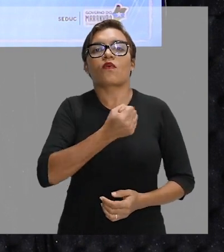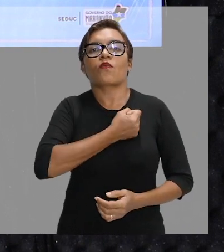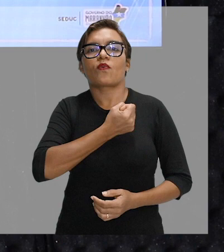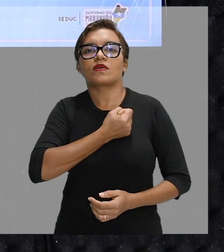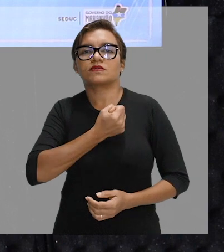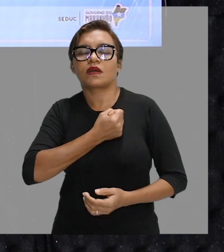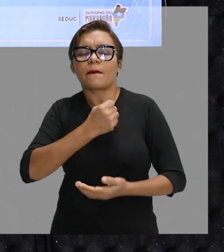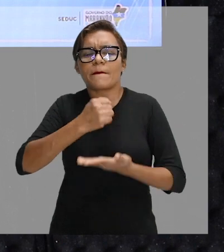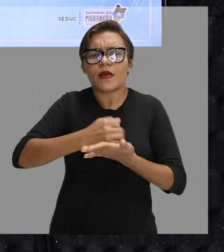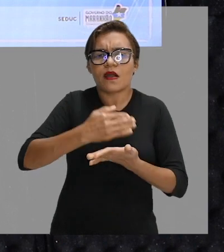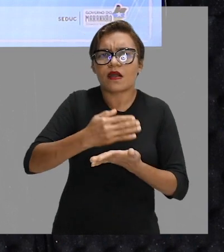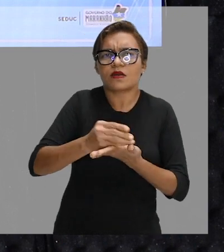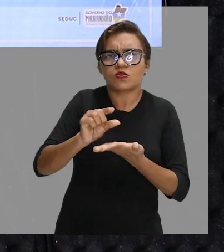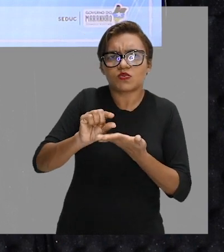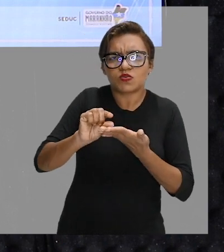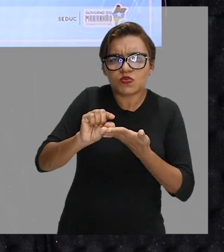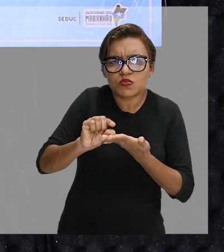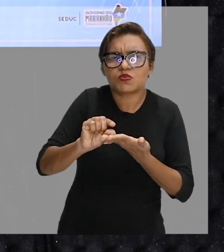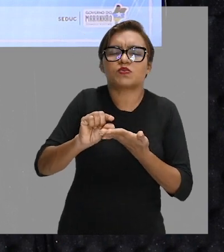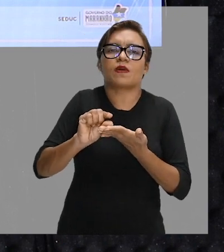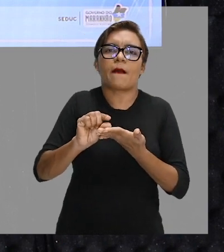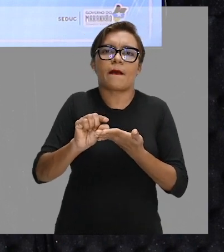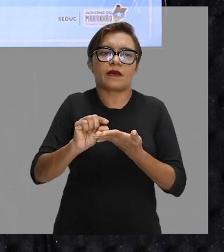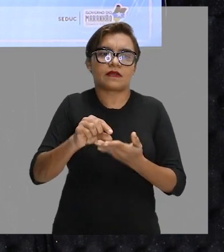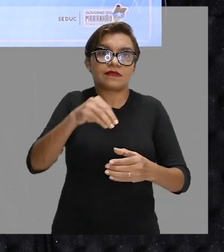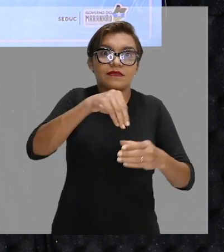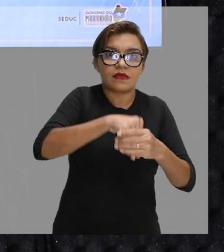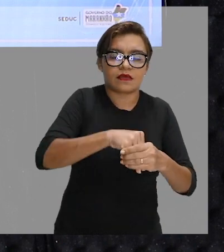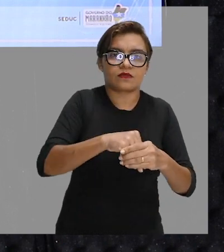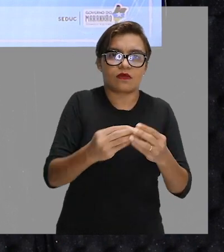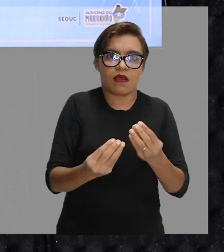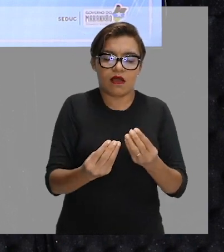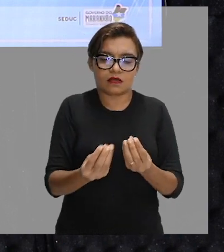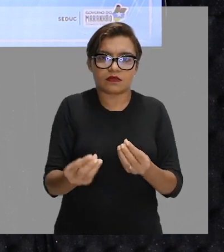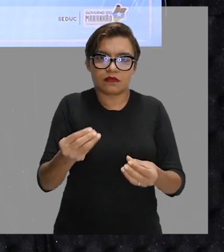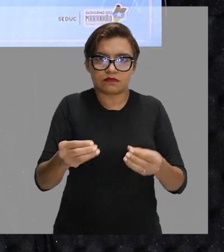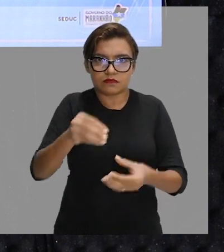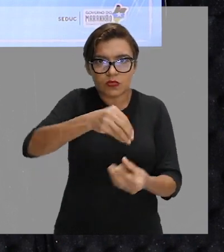quantidade de partículas presentes na solução. Vamos lá.